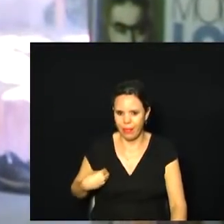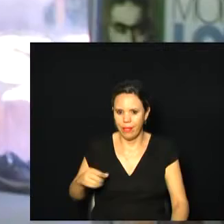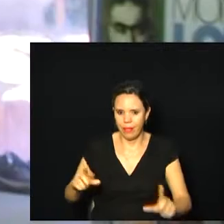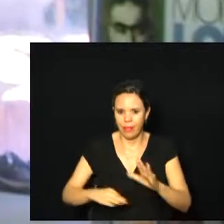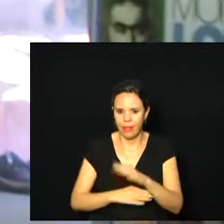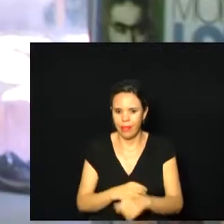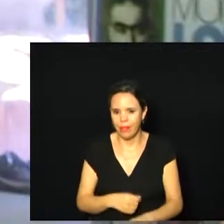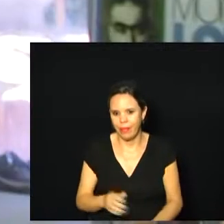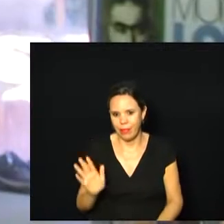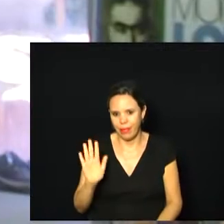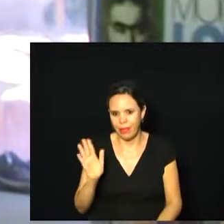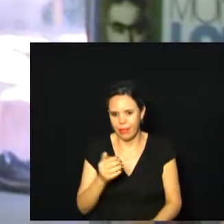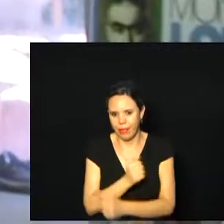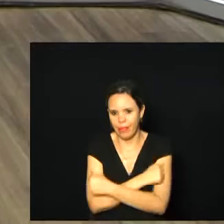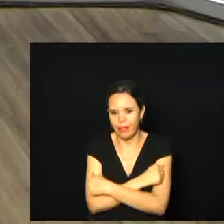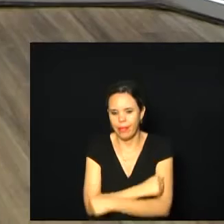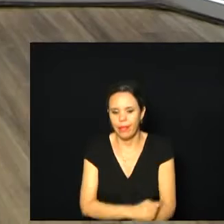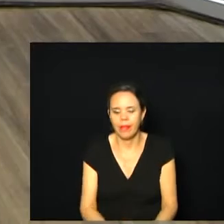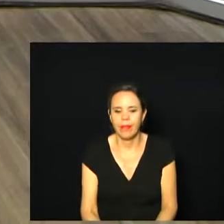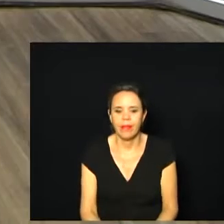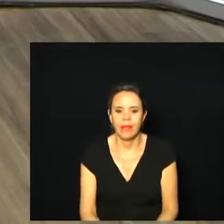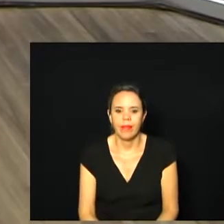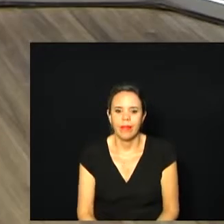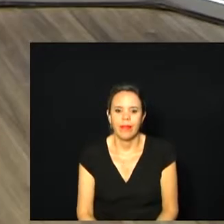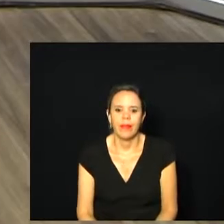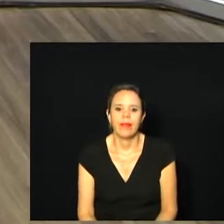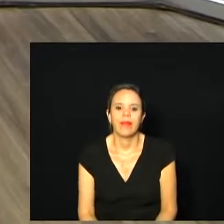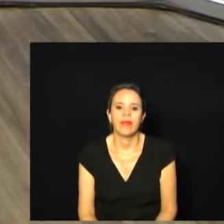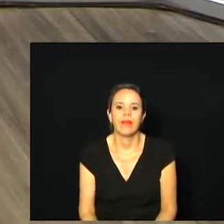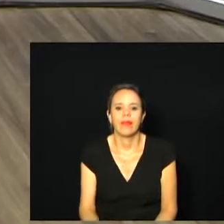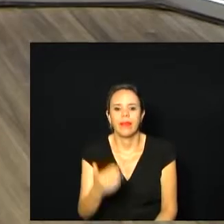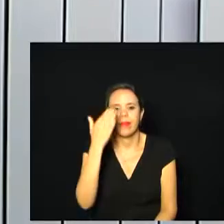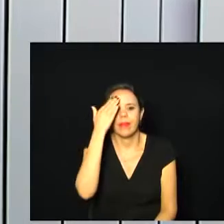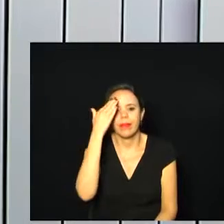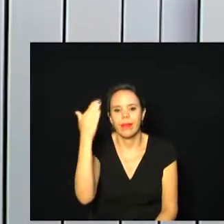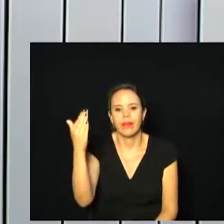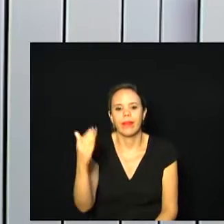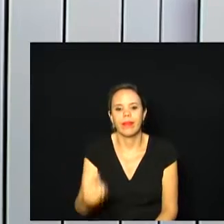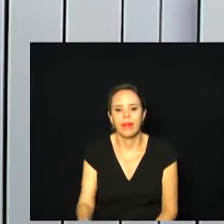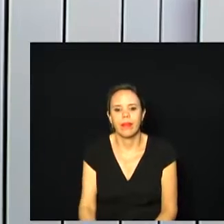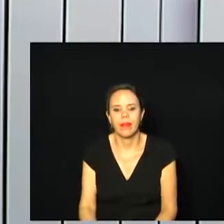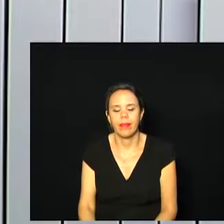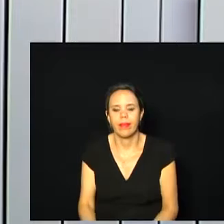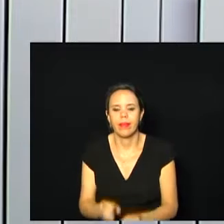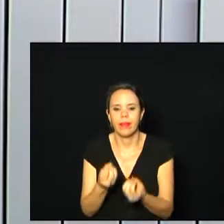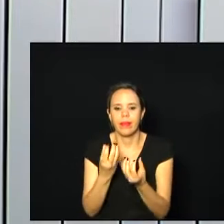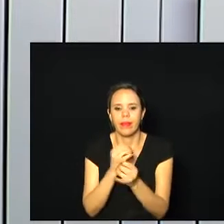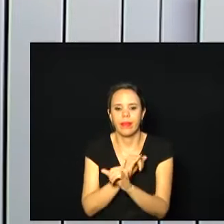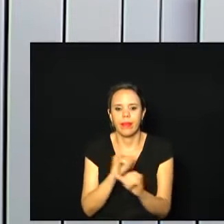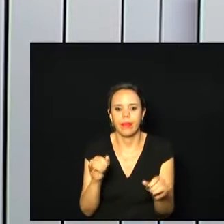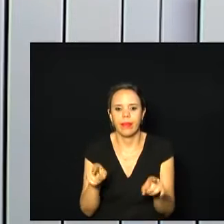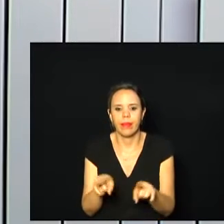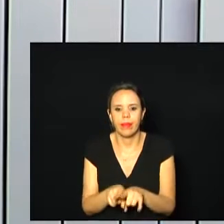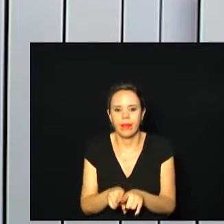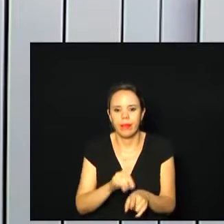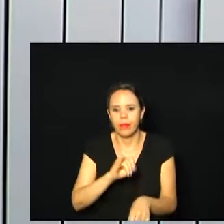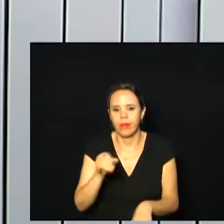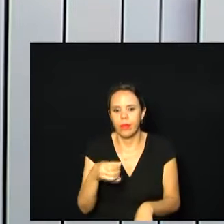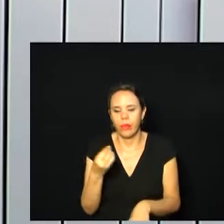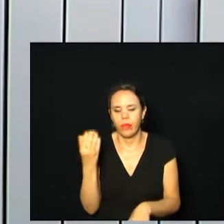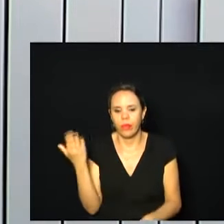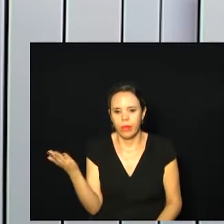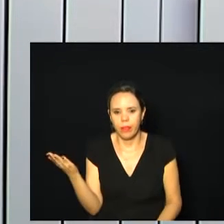Câmara Campinas. Valeu, um abraço. Valeu, muito obrigado, André Aranha, pelas informações e também ao João